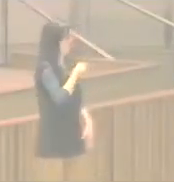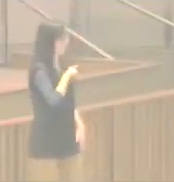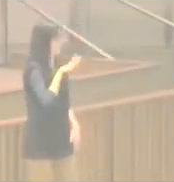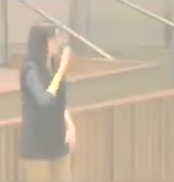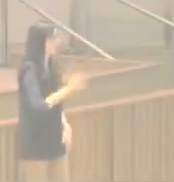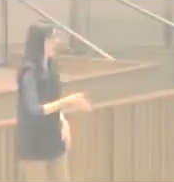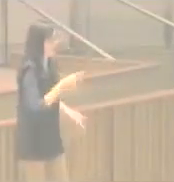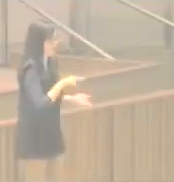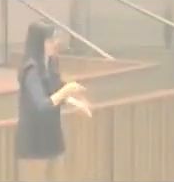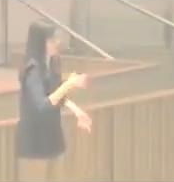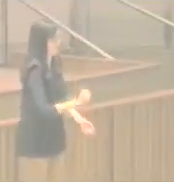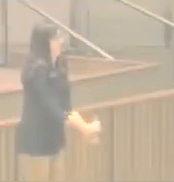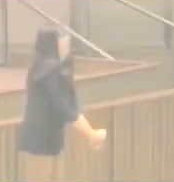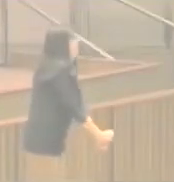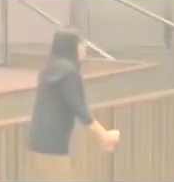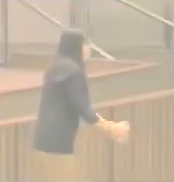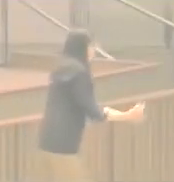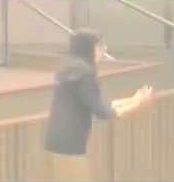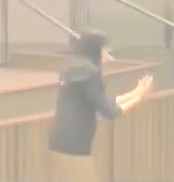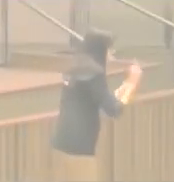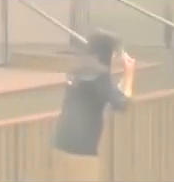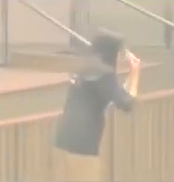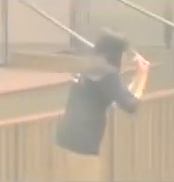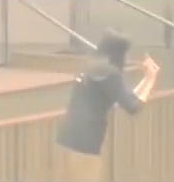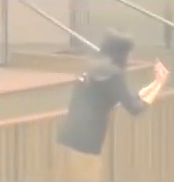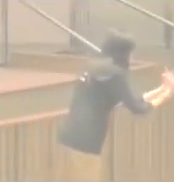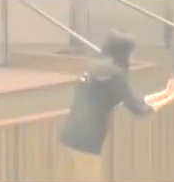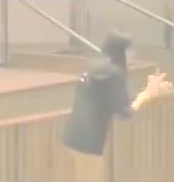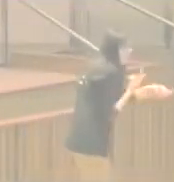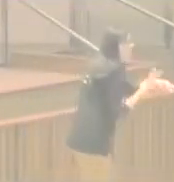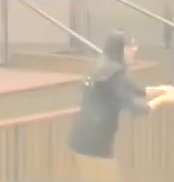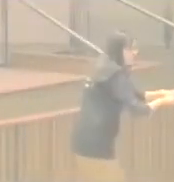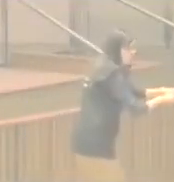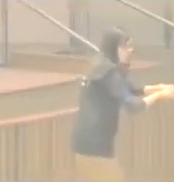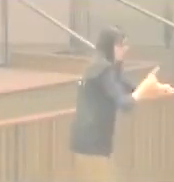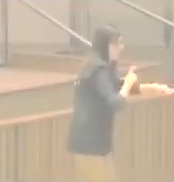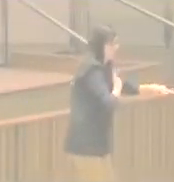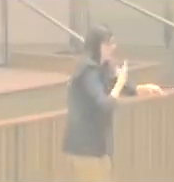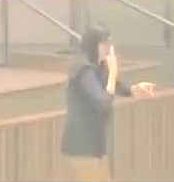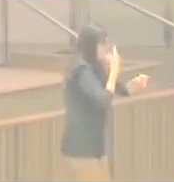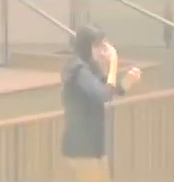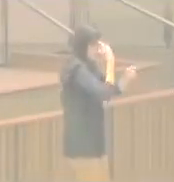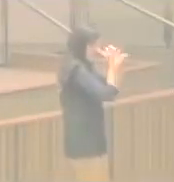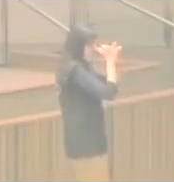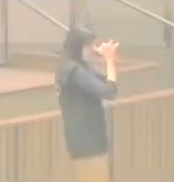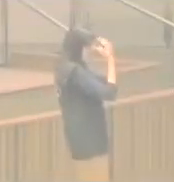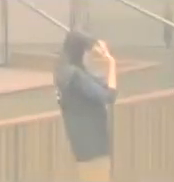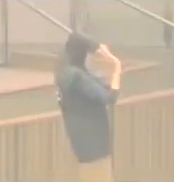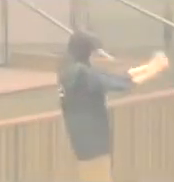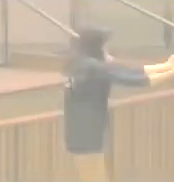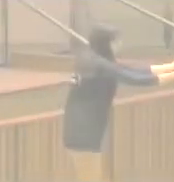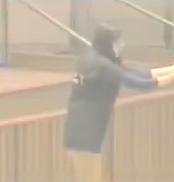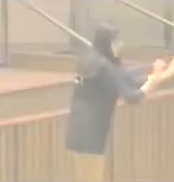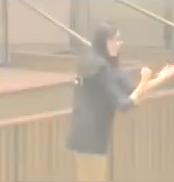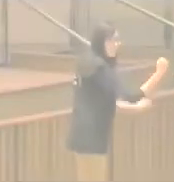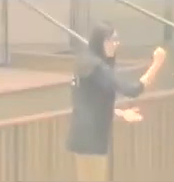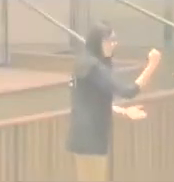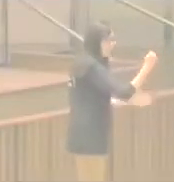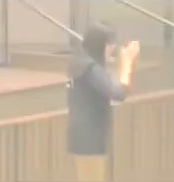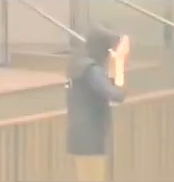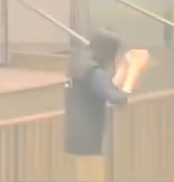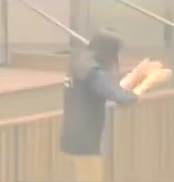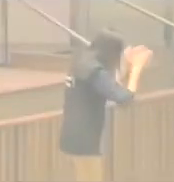sido escravizado por aquilo que a Bíblia chama de fortalezas espirituais que aprisionam a nossa